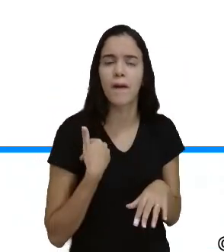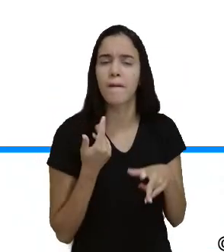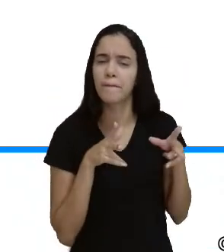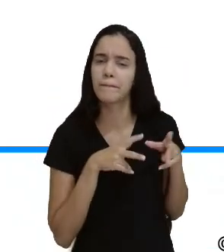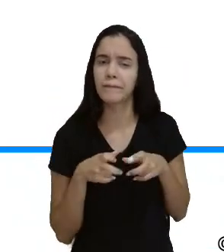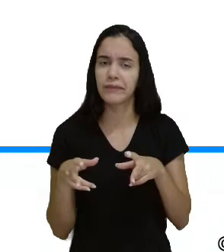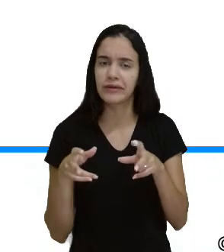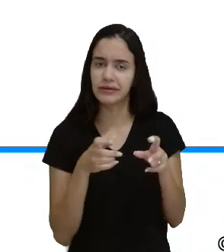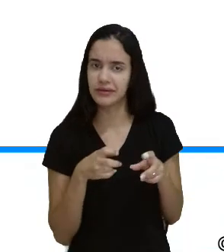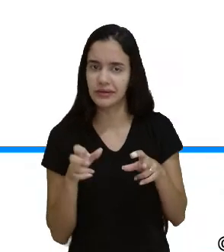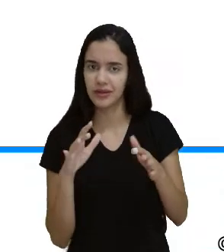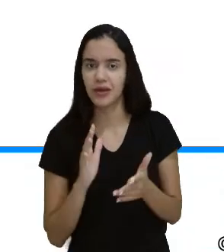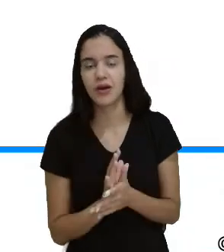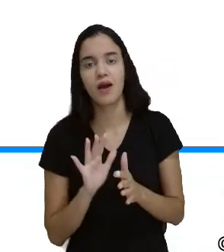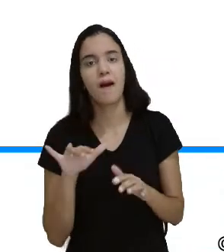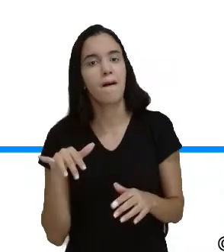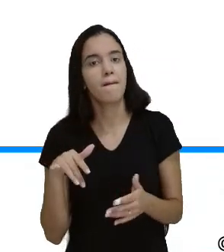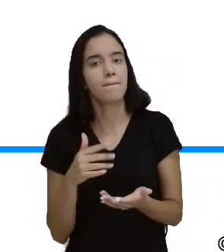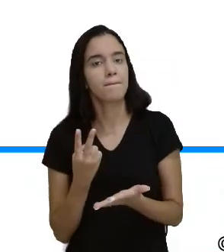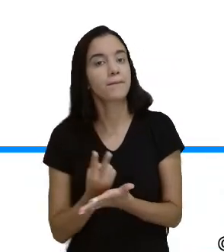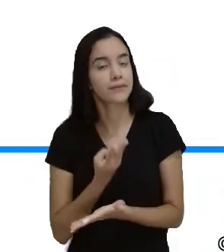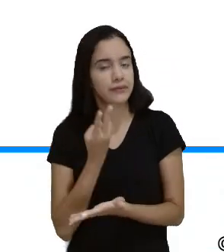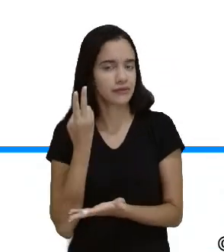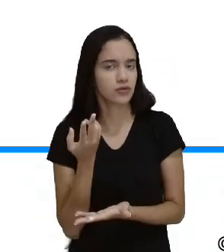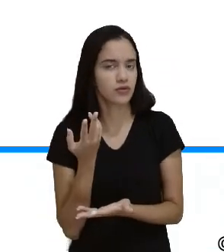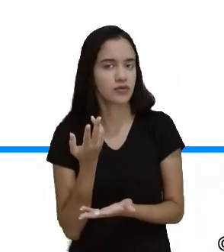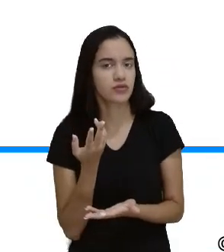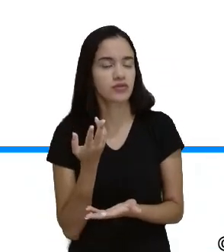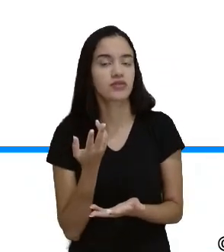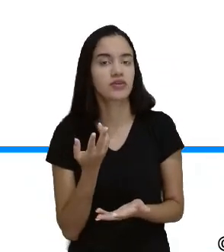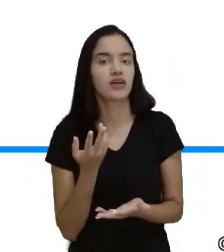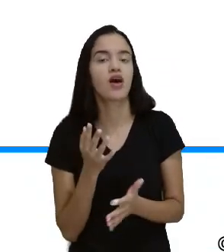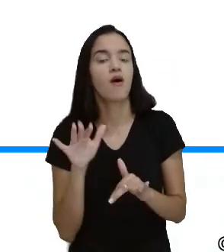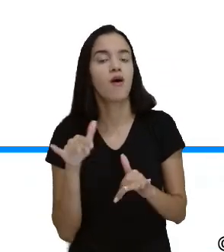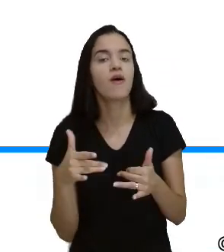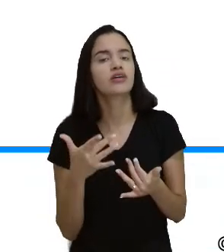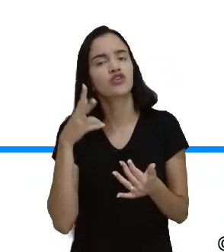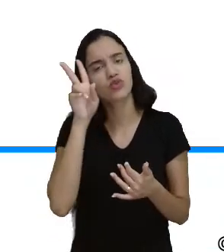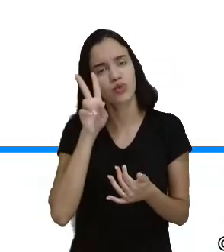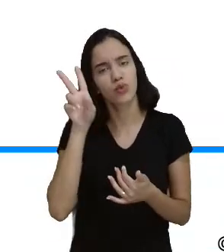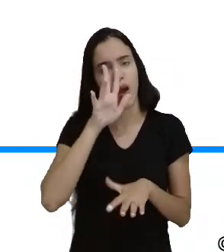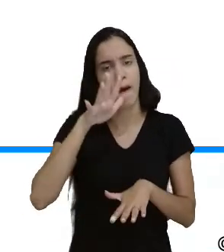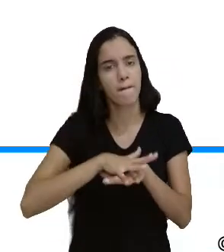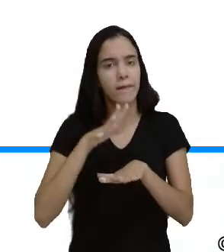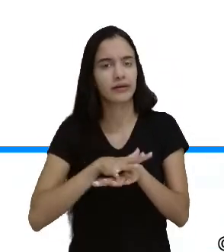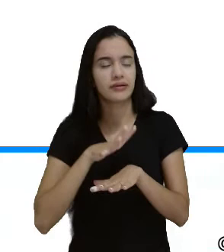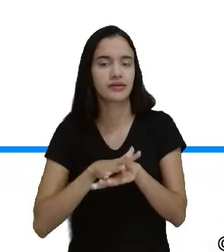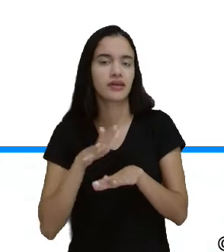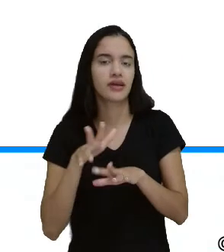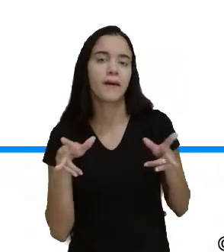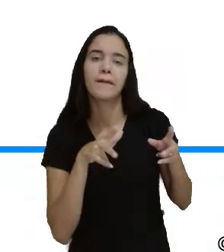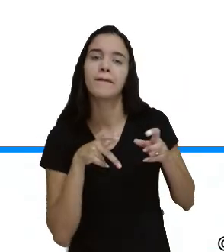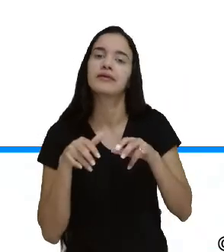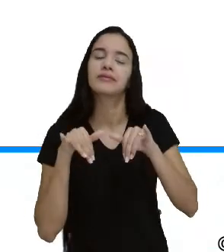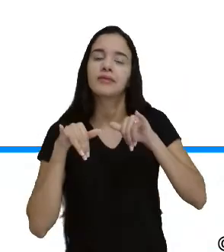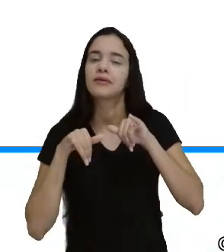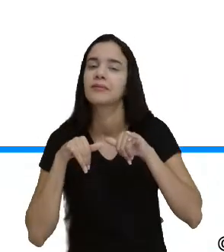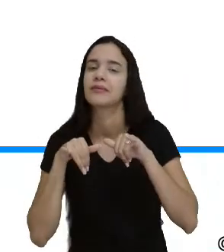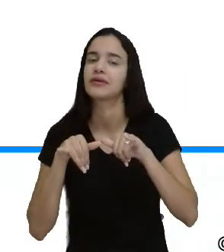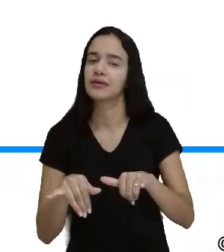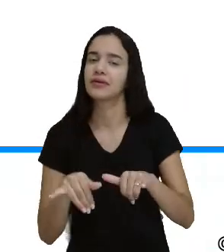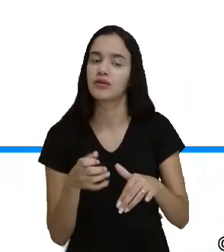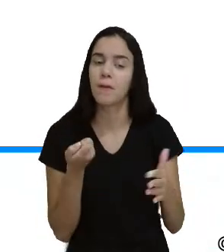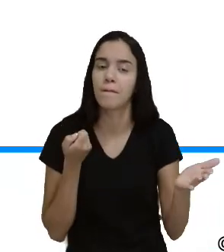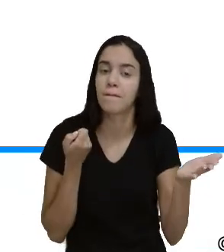visualizar aquela situaçãozinha problema, aquela historinha matemática que você percebeu ali no mercado. Será que foi na